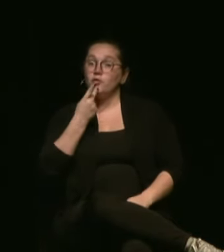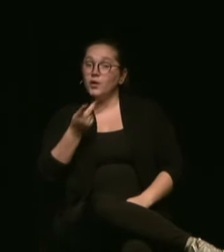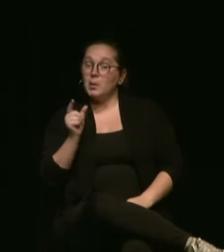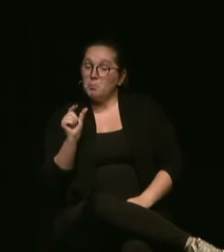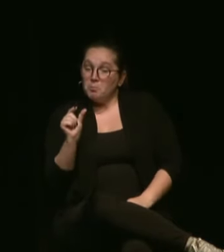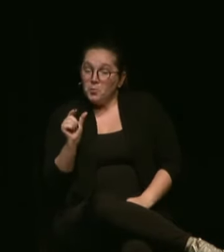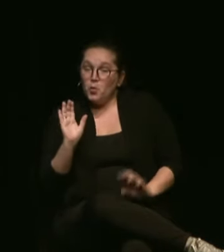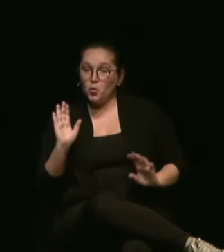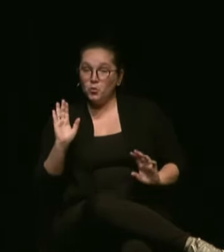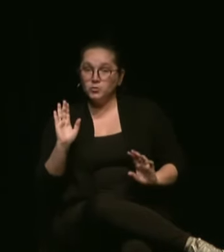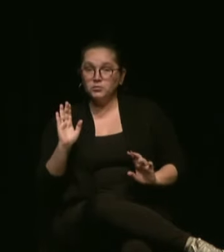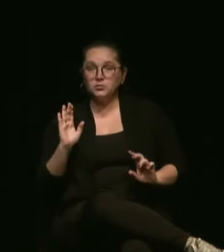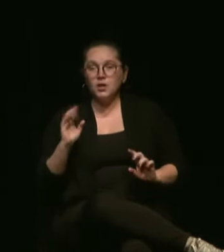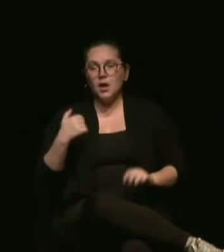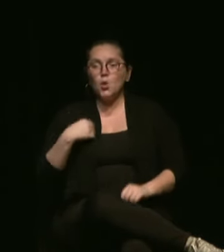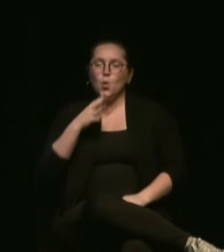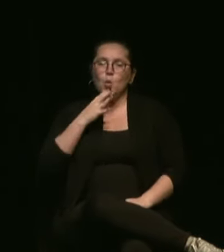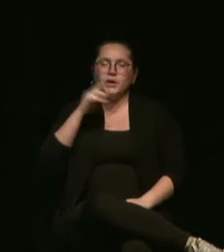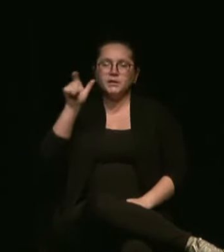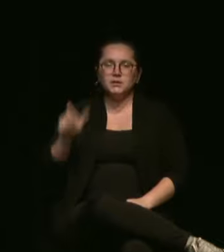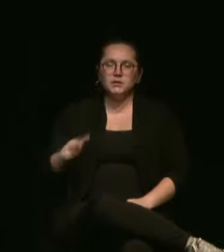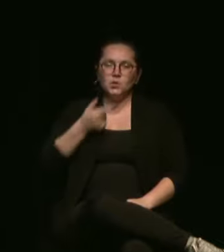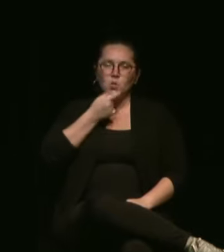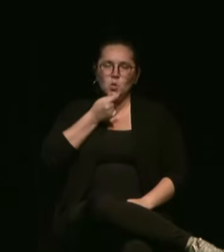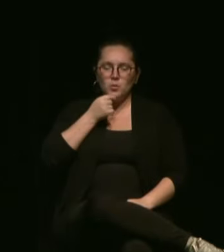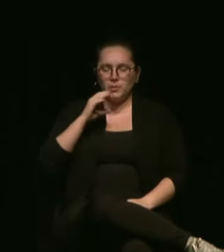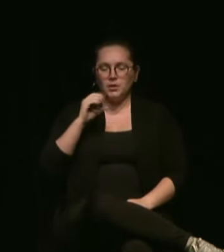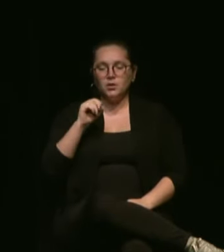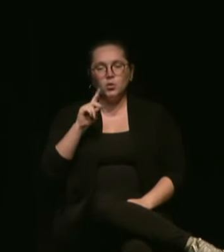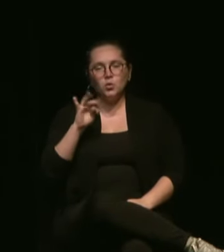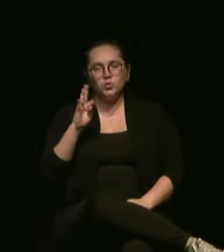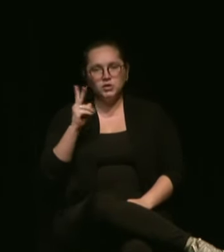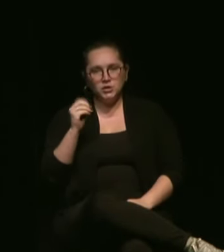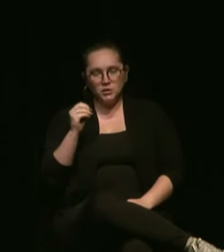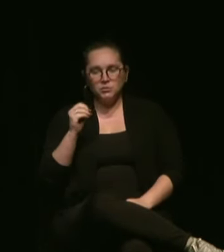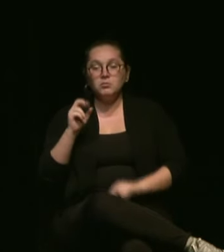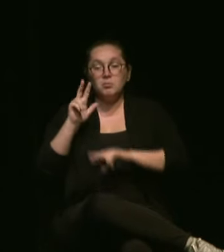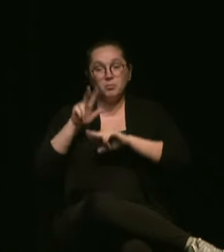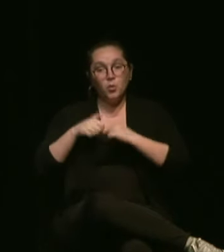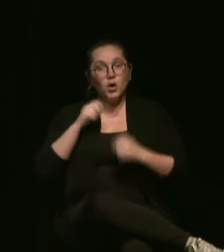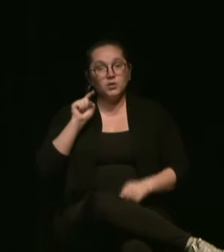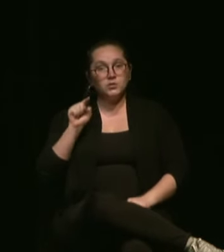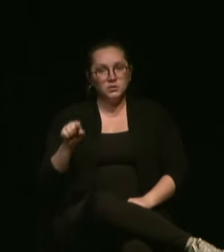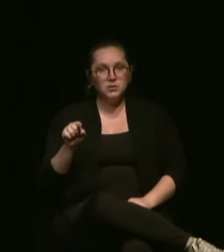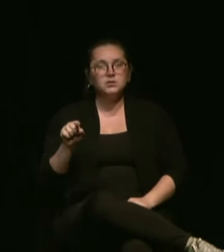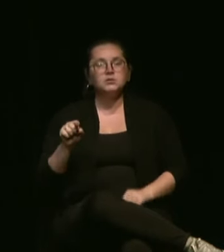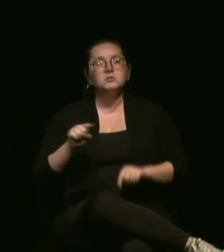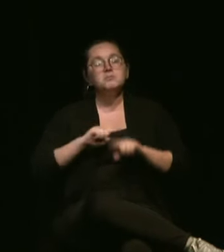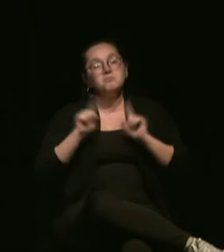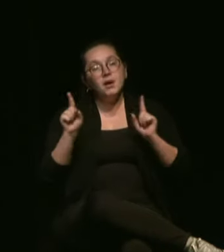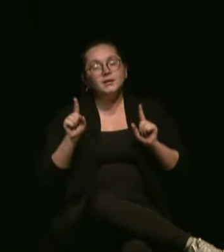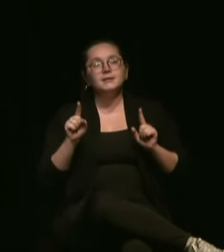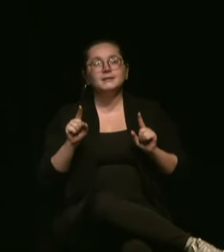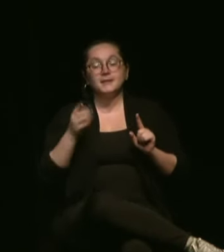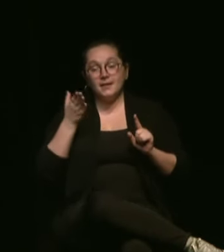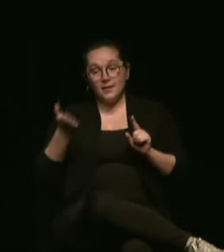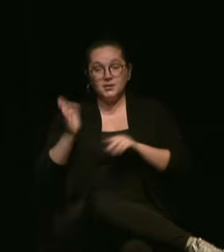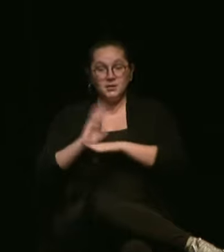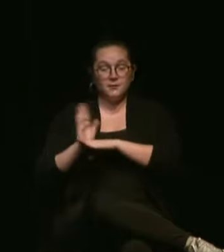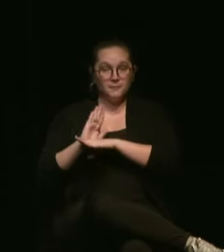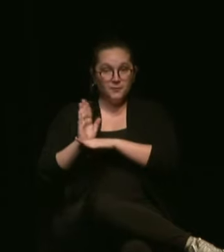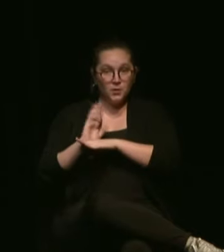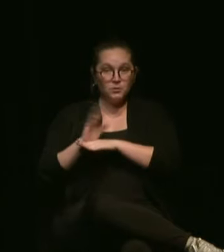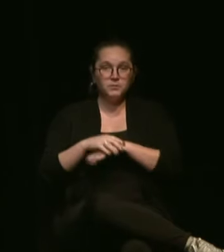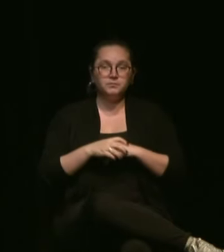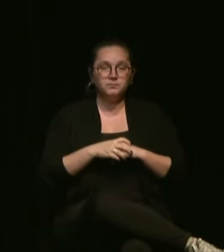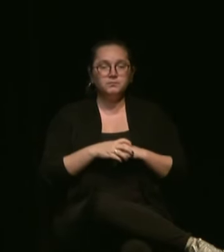o Coutinho por causa do Santo Forte, depois de ver Santo Forte, mas Santo Forte, e a última coisa que eu vou